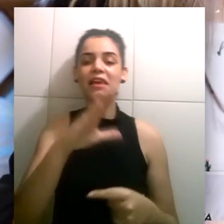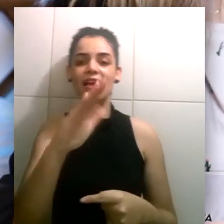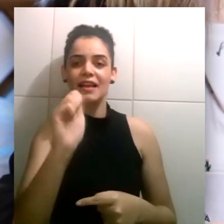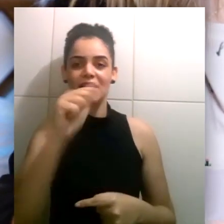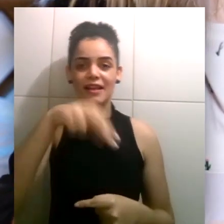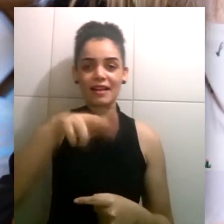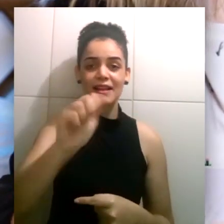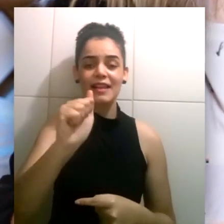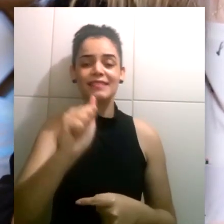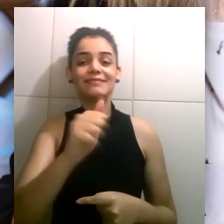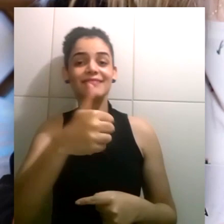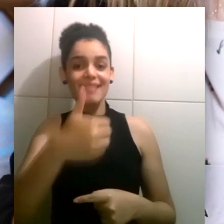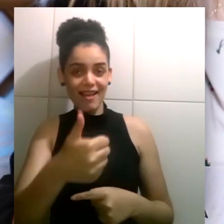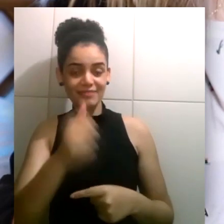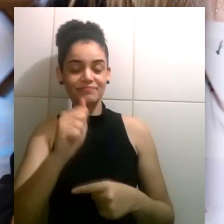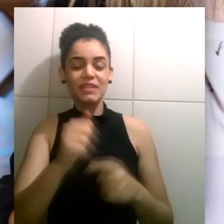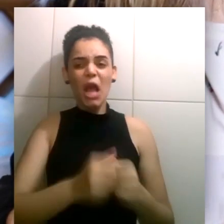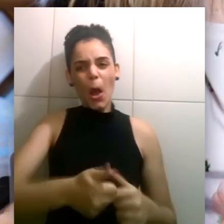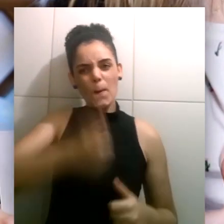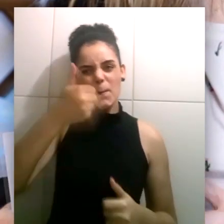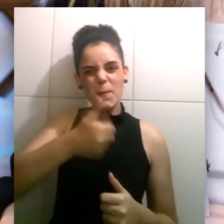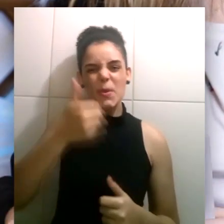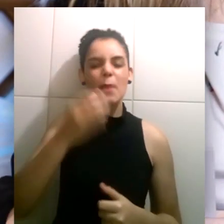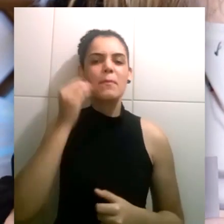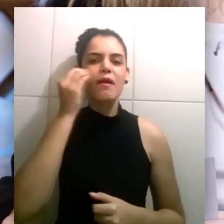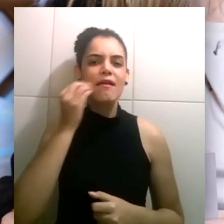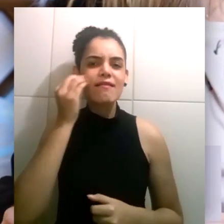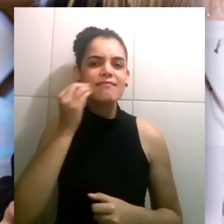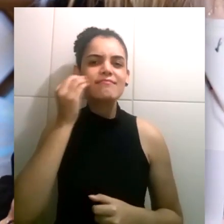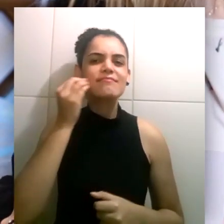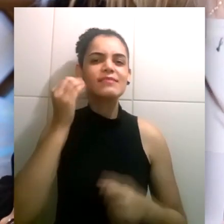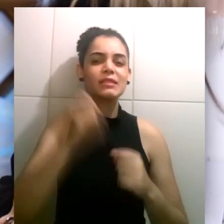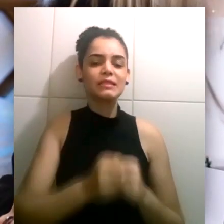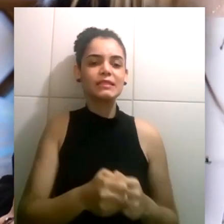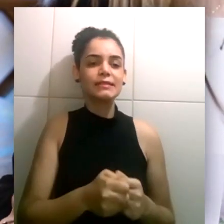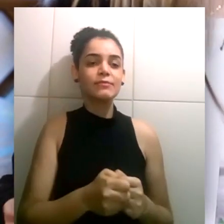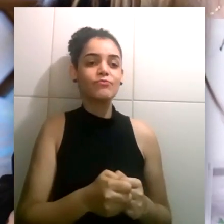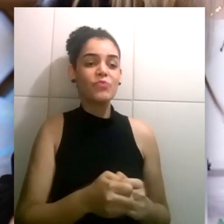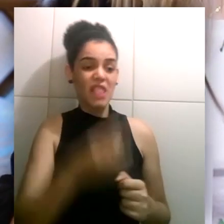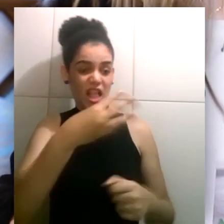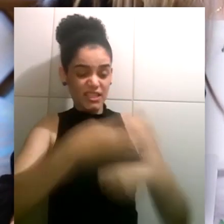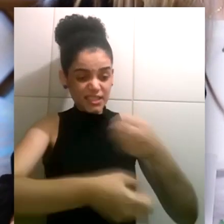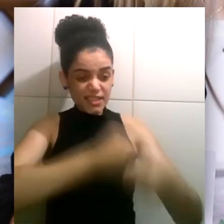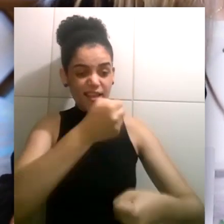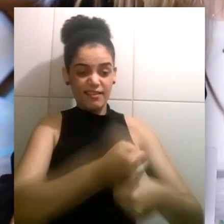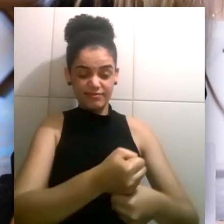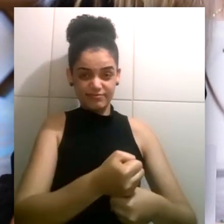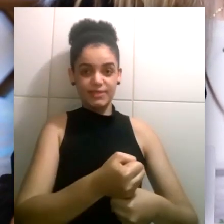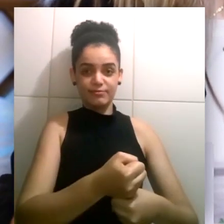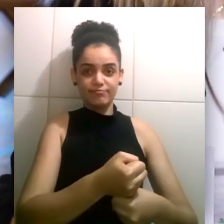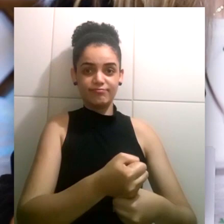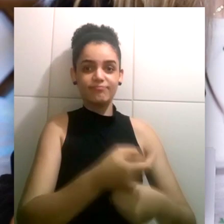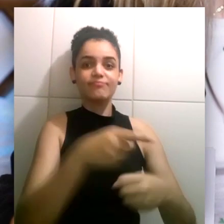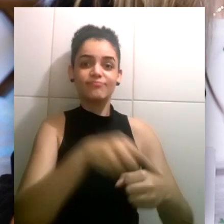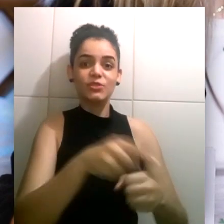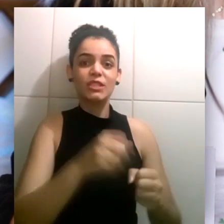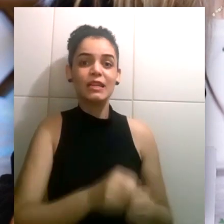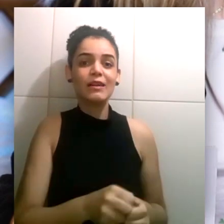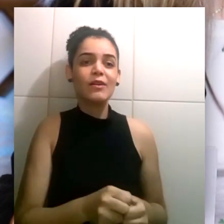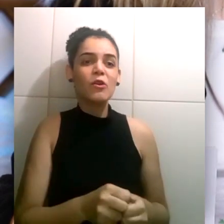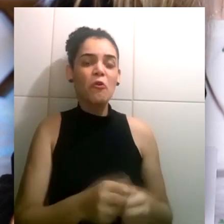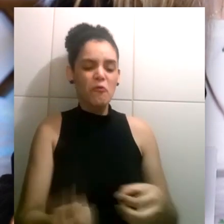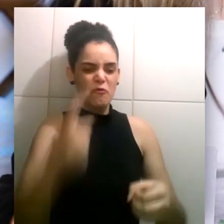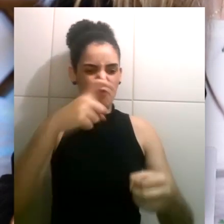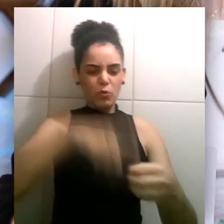minha primeira experiência transcultural. Ficamos lá 3 anos sem voltar pro Brasil. Porque na época, assim, era Vancouver, né? Que